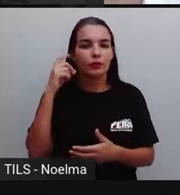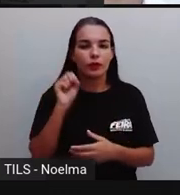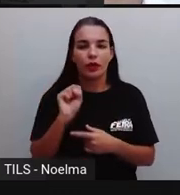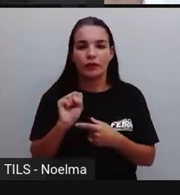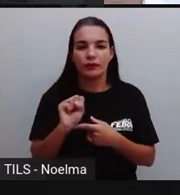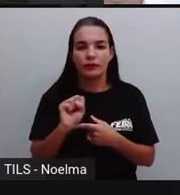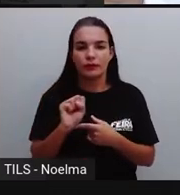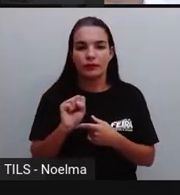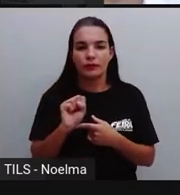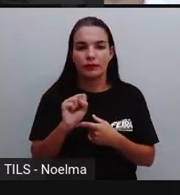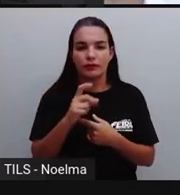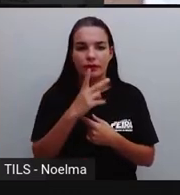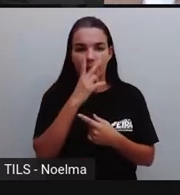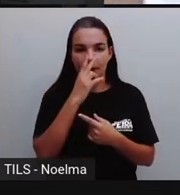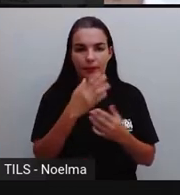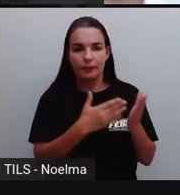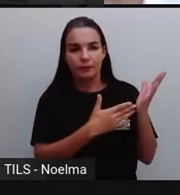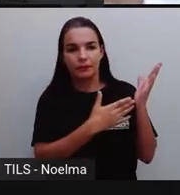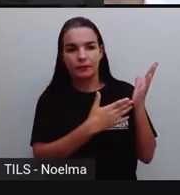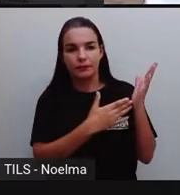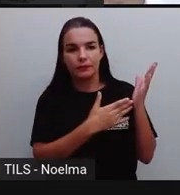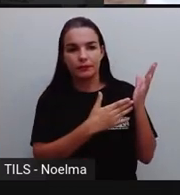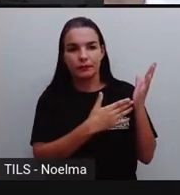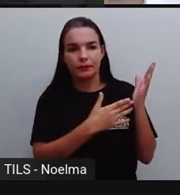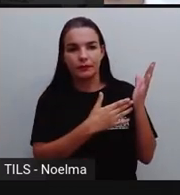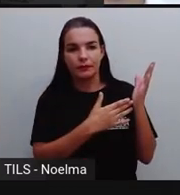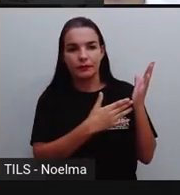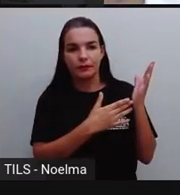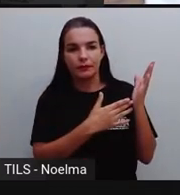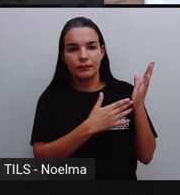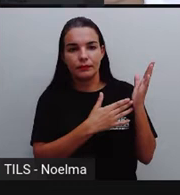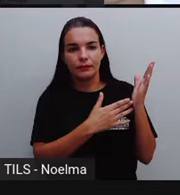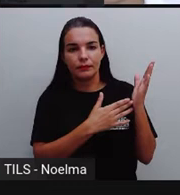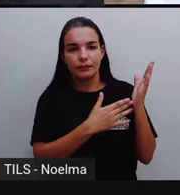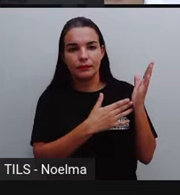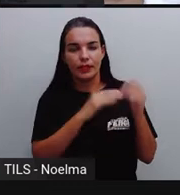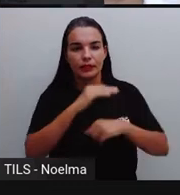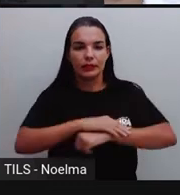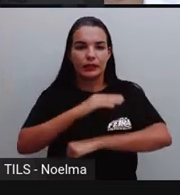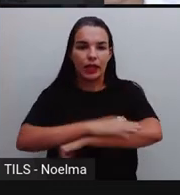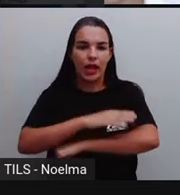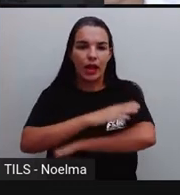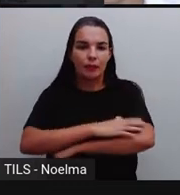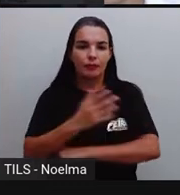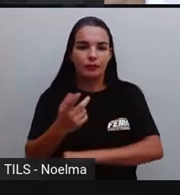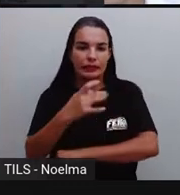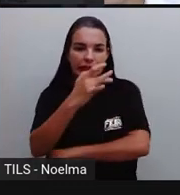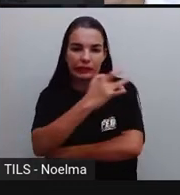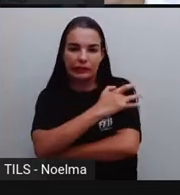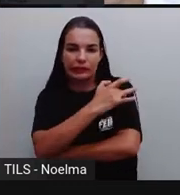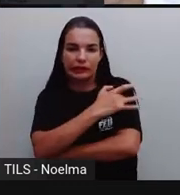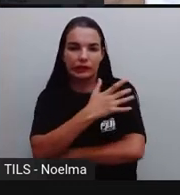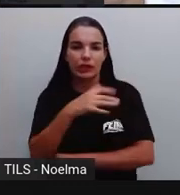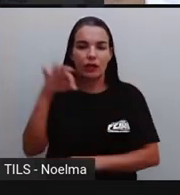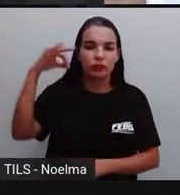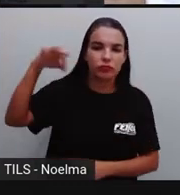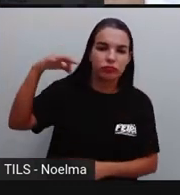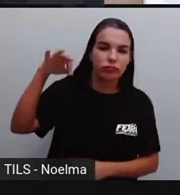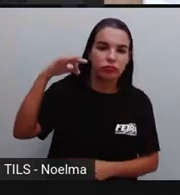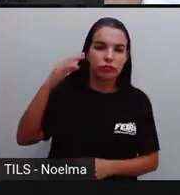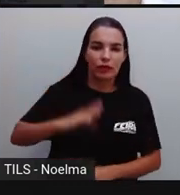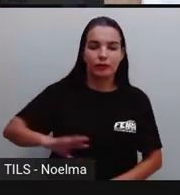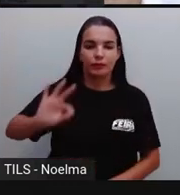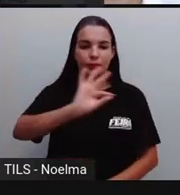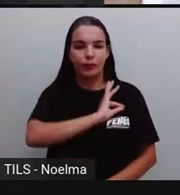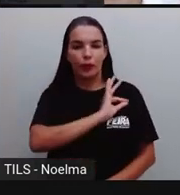lá, sapo, seringa, sino, soldado, suculenta.